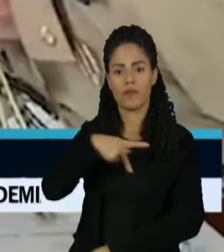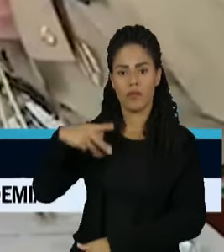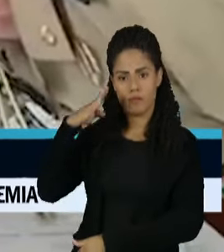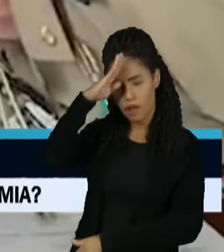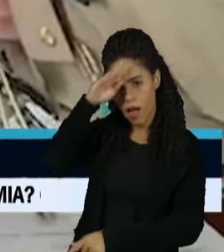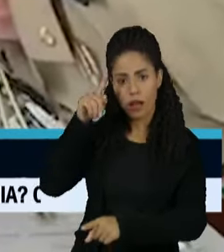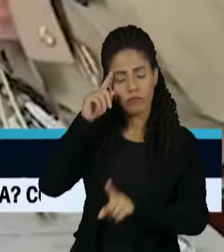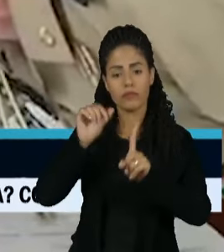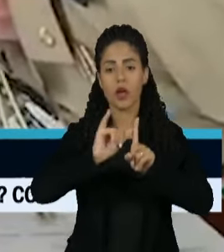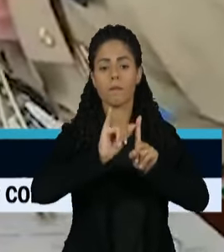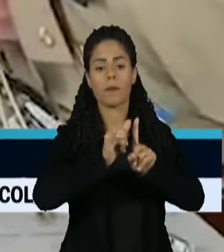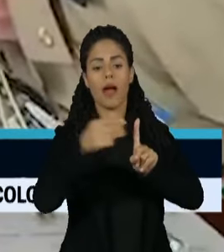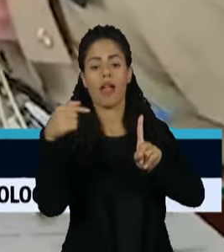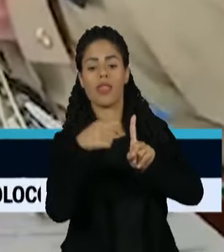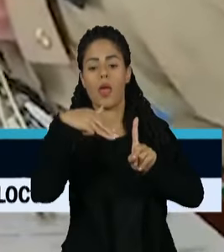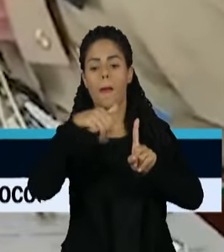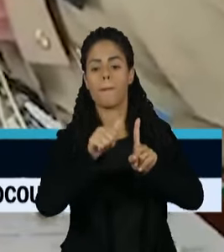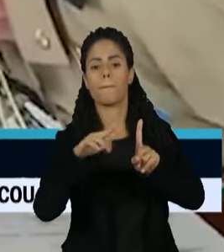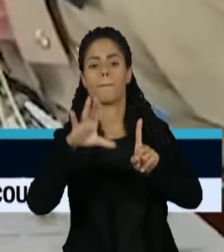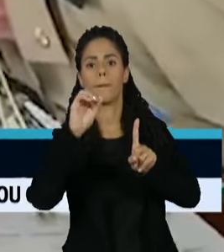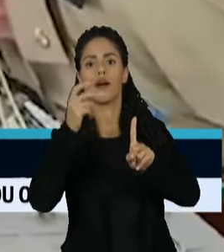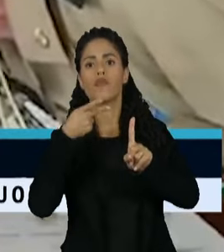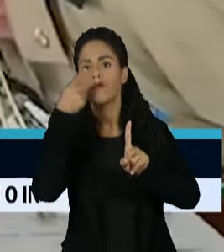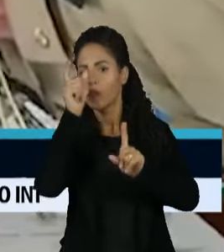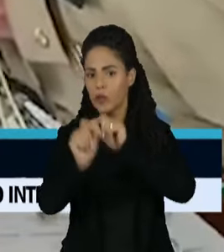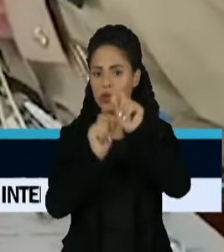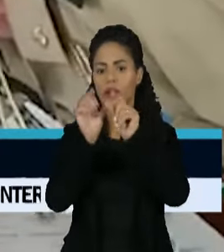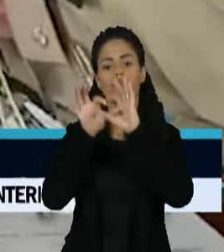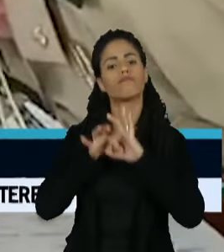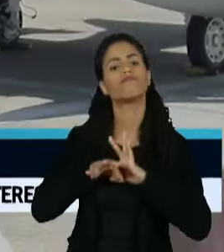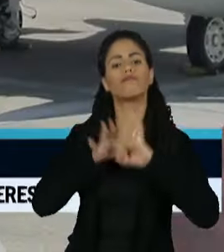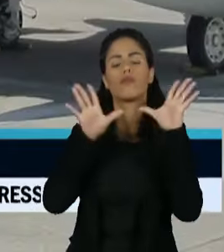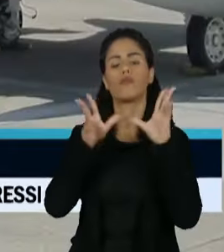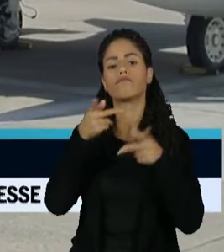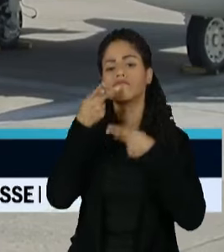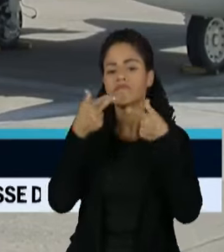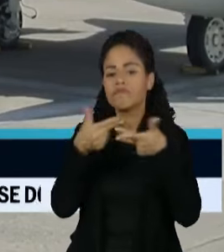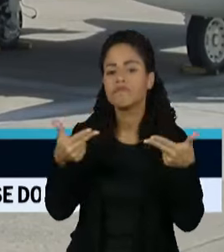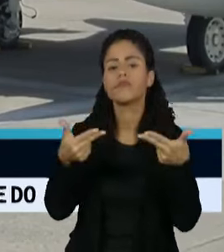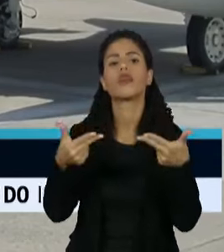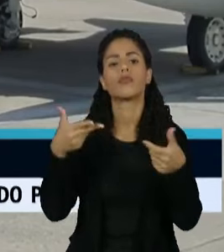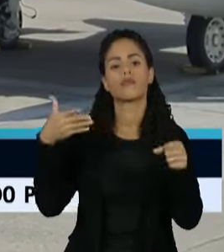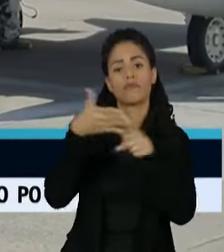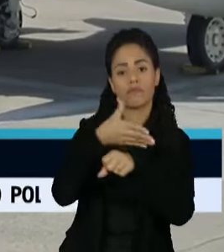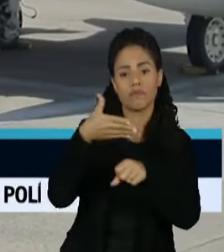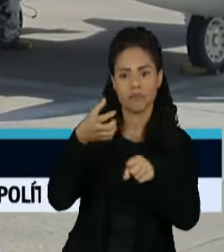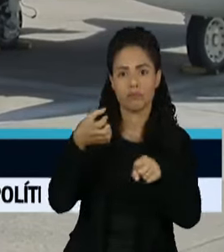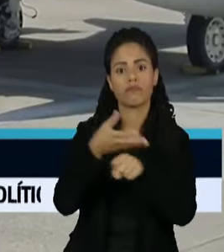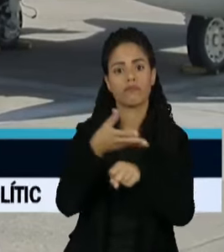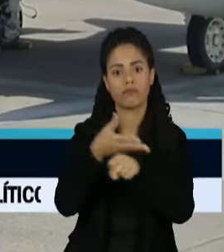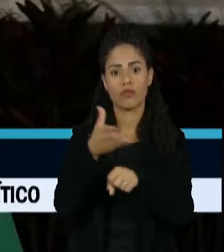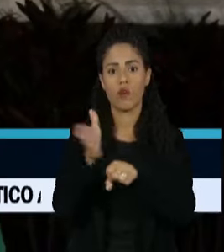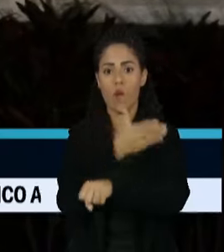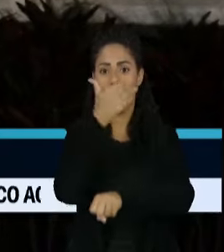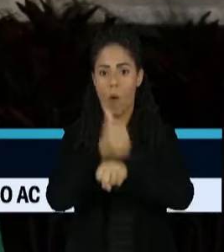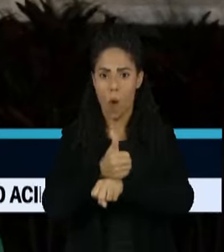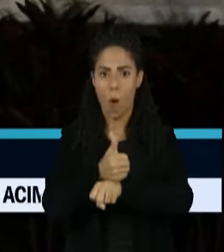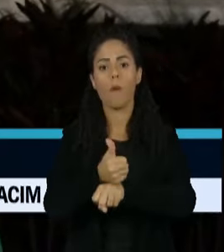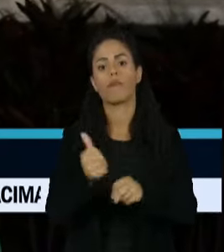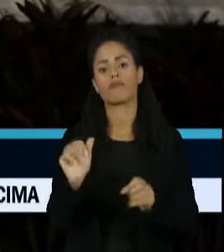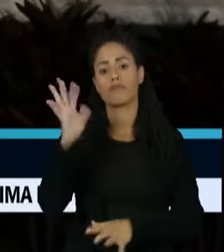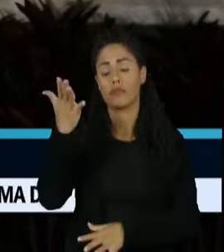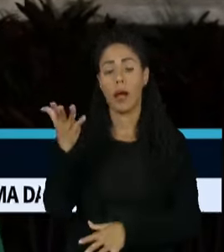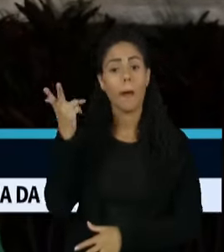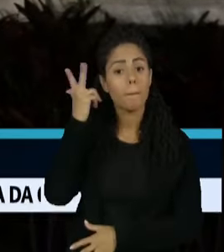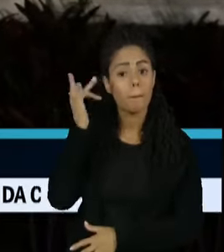delação de Mauro Cid, teria se colocado à disposição do ex-presidente para participar de um golpe de Estado. Amanhã